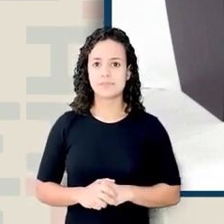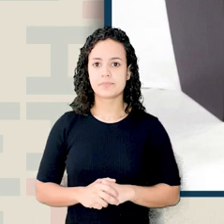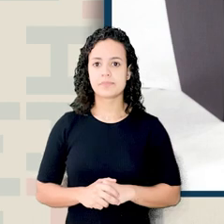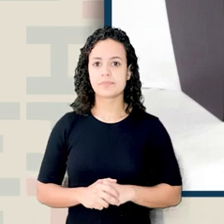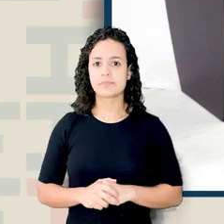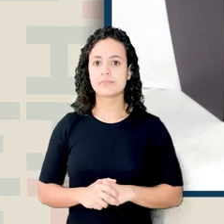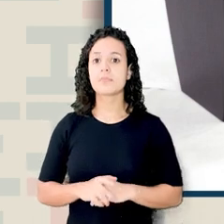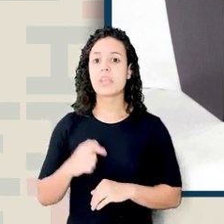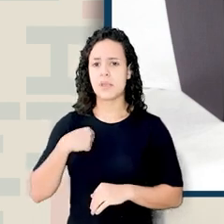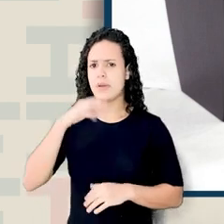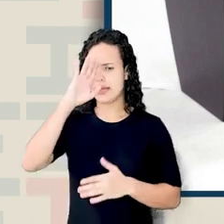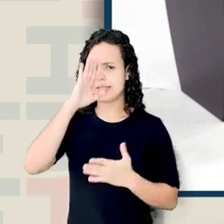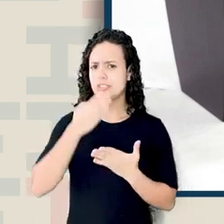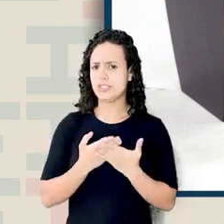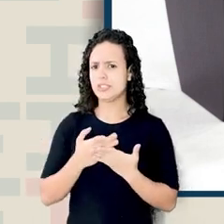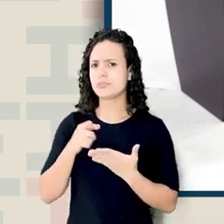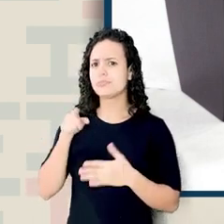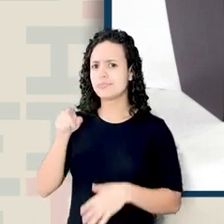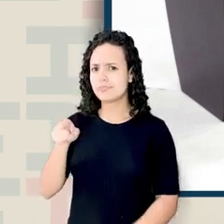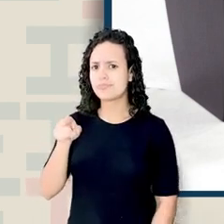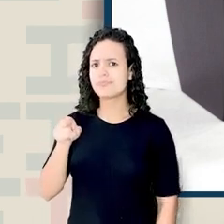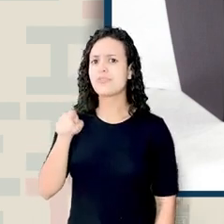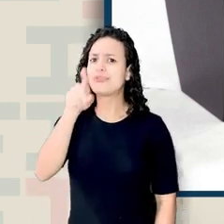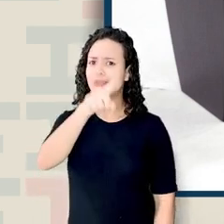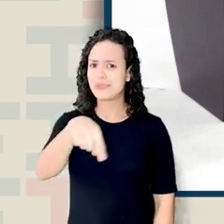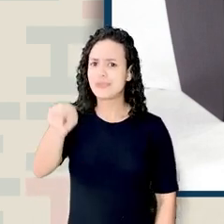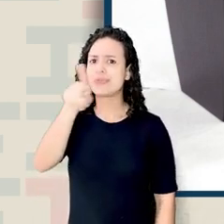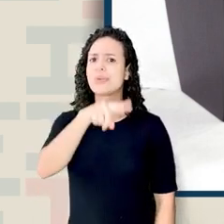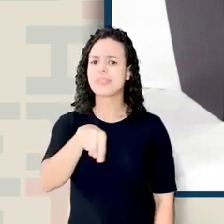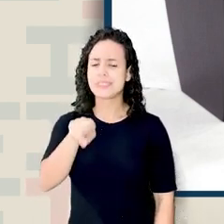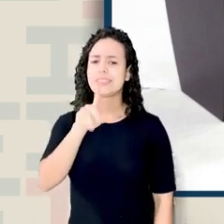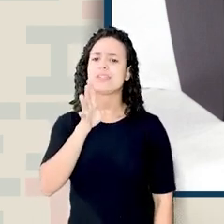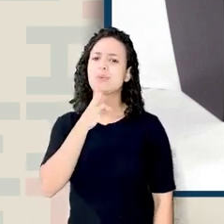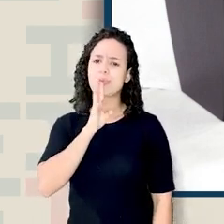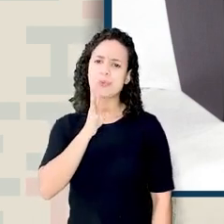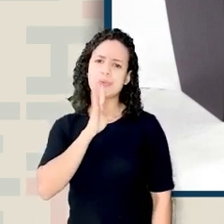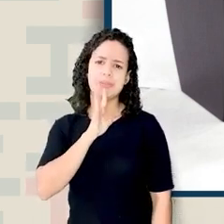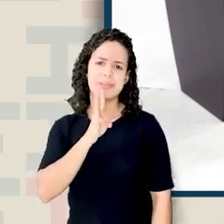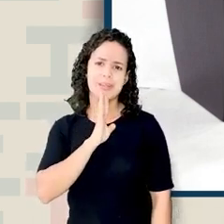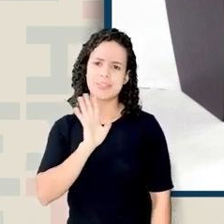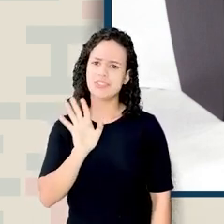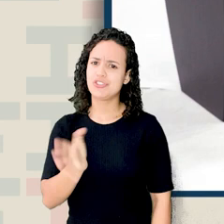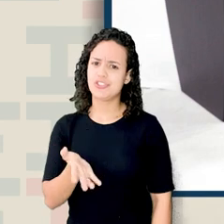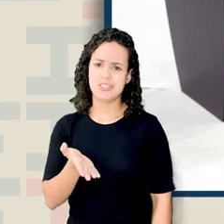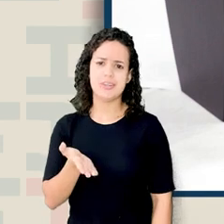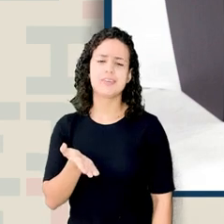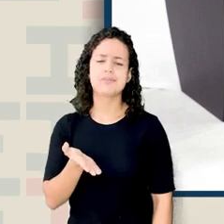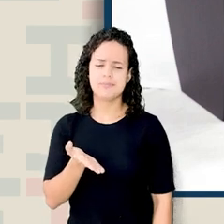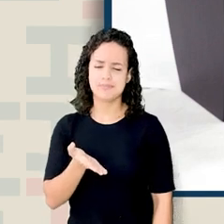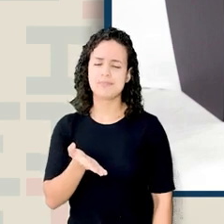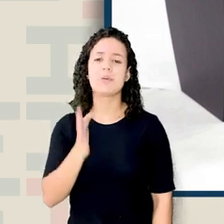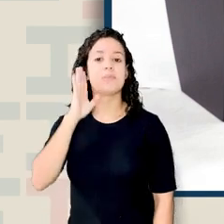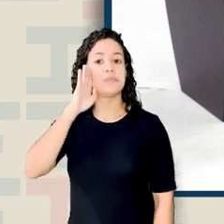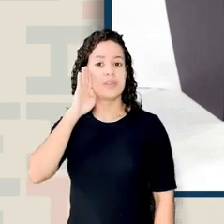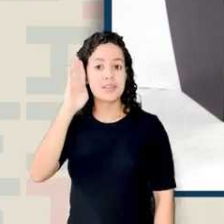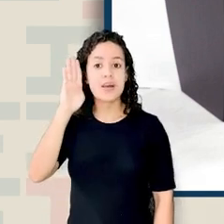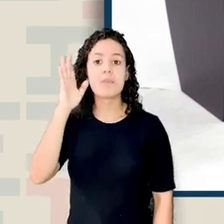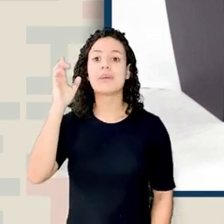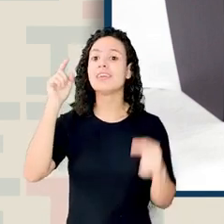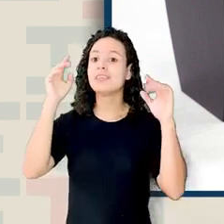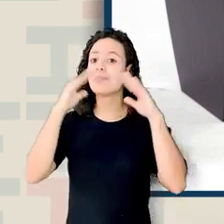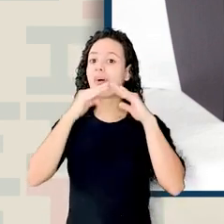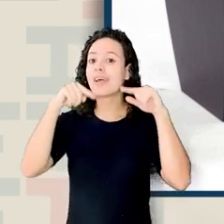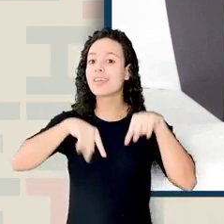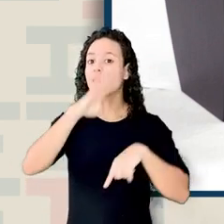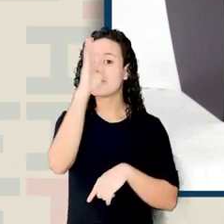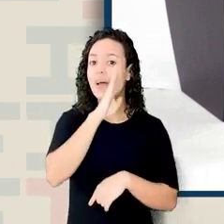Eu acredito que essa célula seja uma célula muito familiar, né? Principalmente que for daqui do Brasil, o